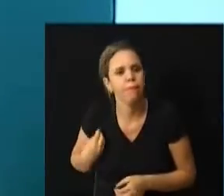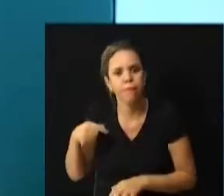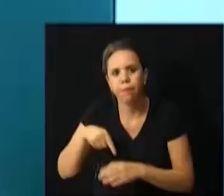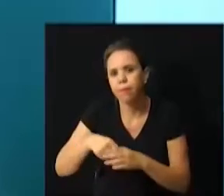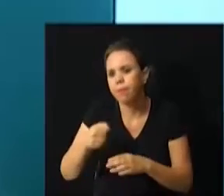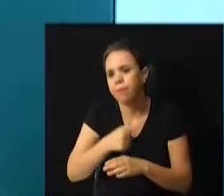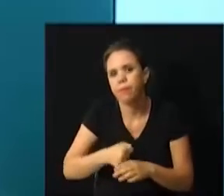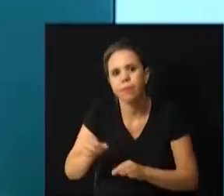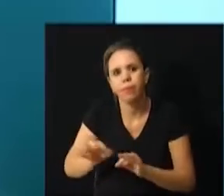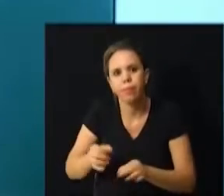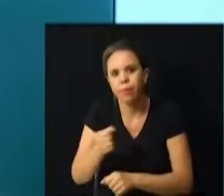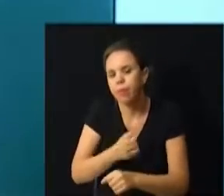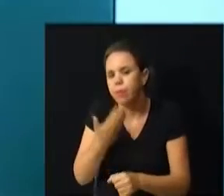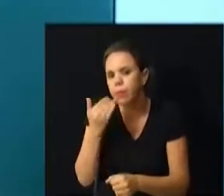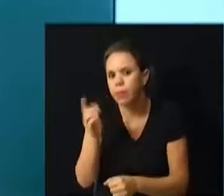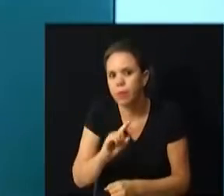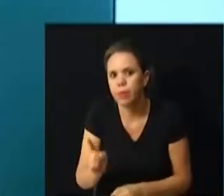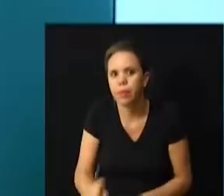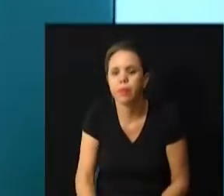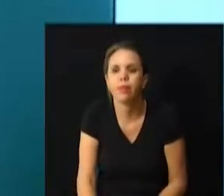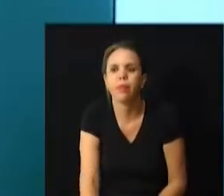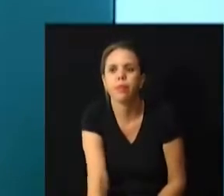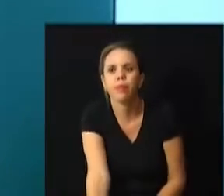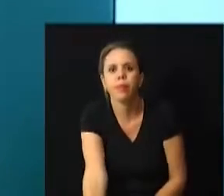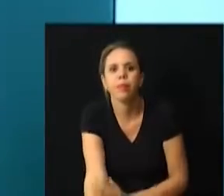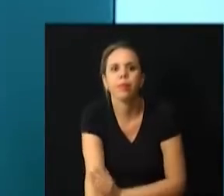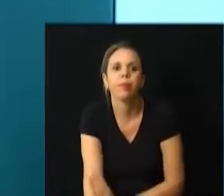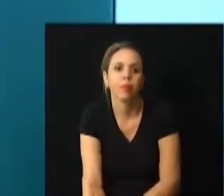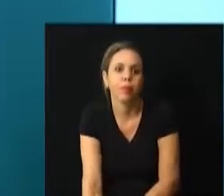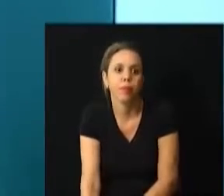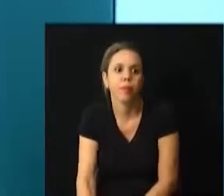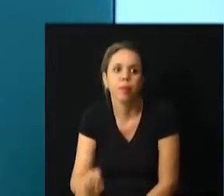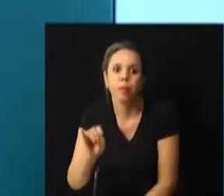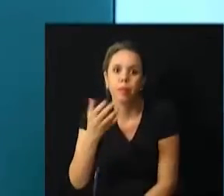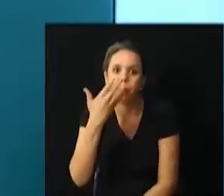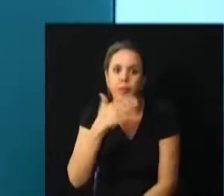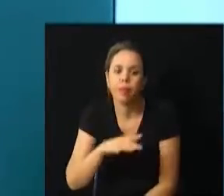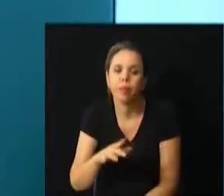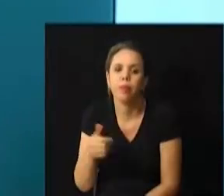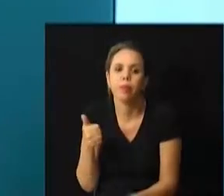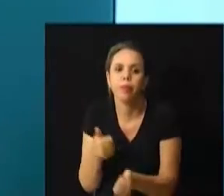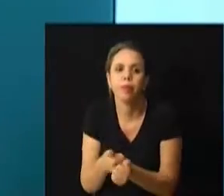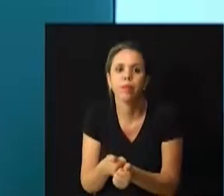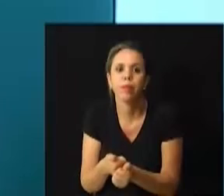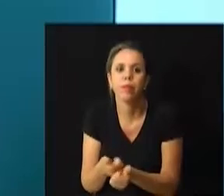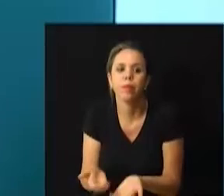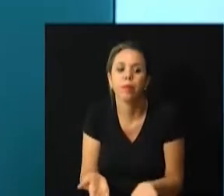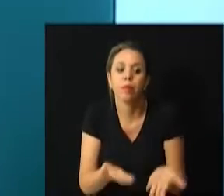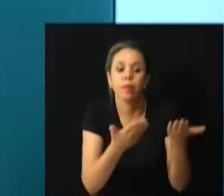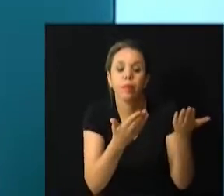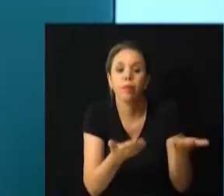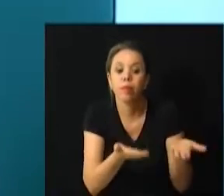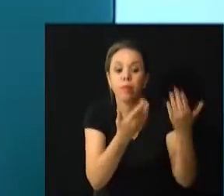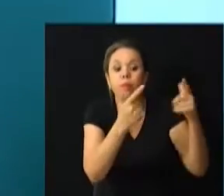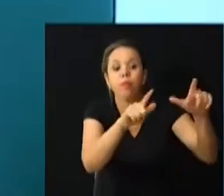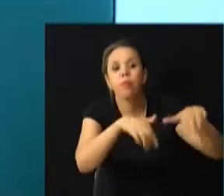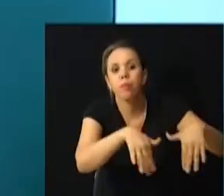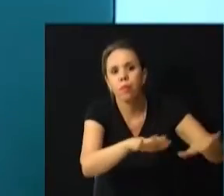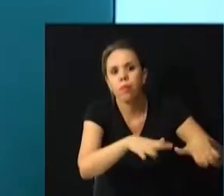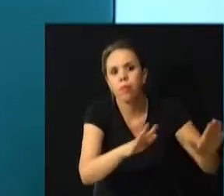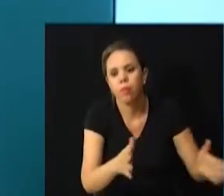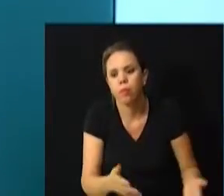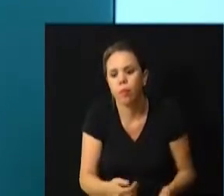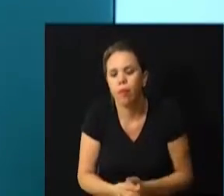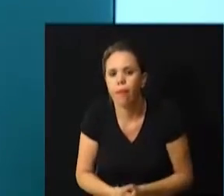criança não deve ficar na cozinha quando está sendo preparado algum alimento. Se a criança estiver por perto, mandá-la embora